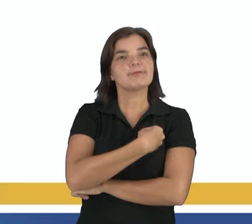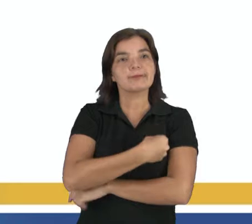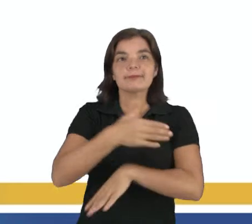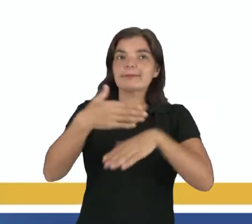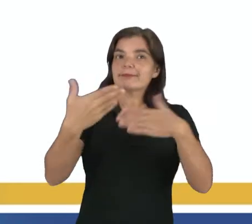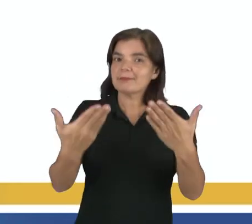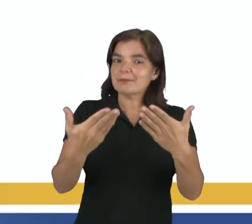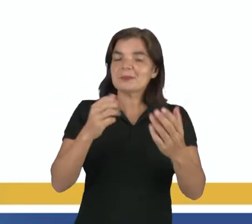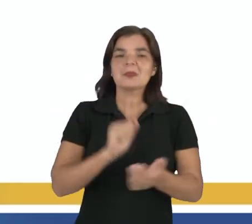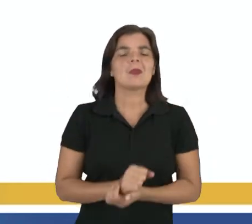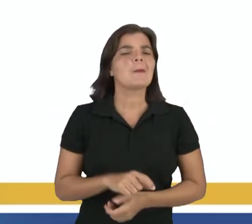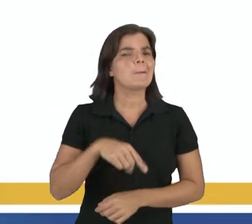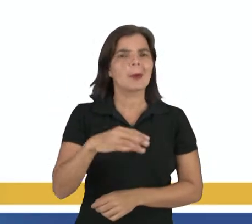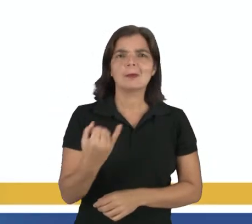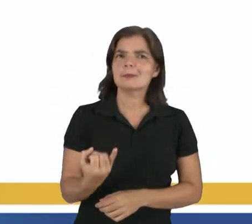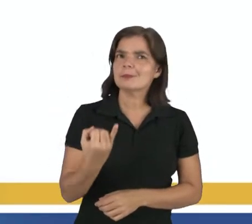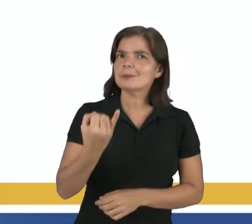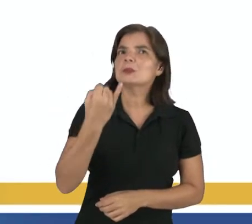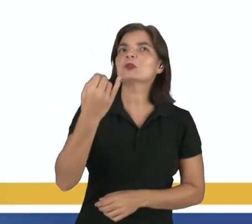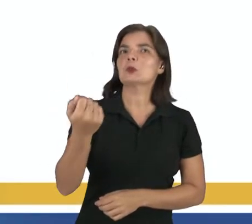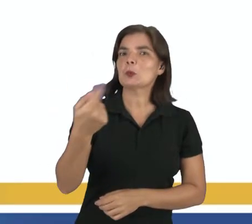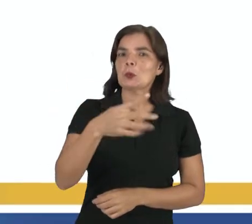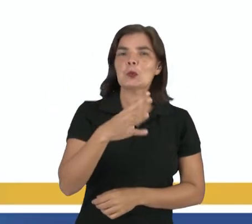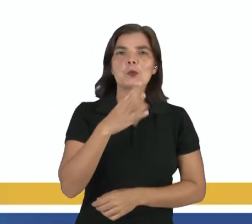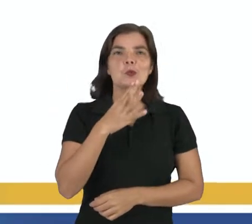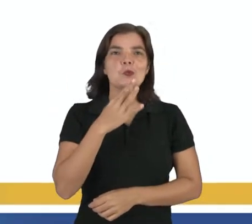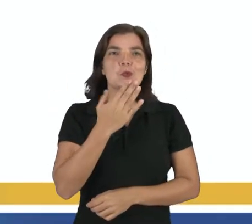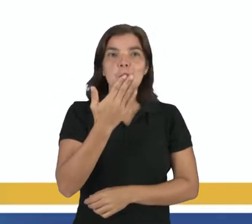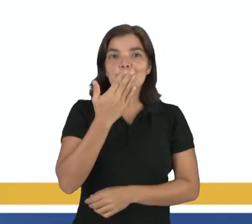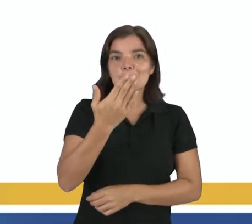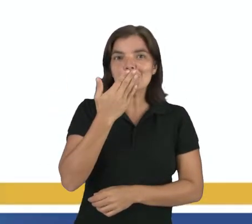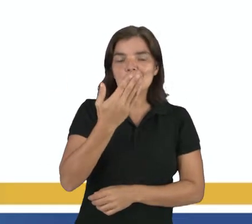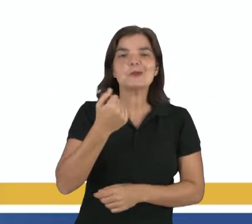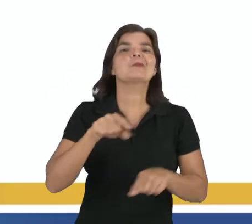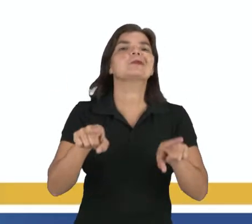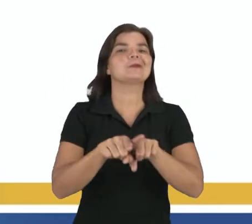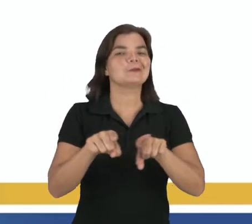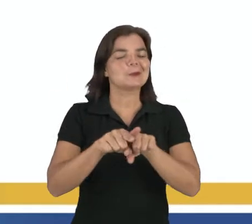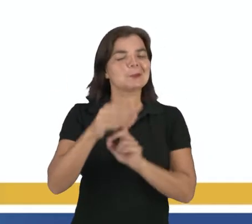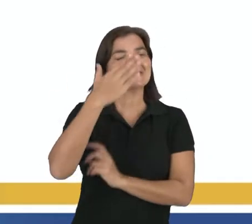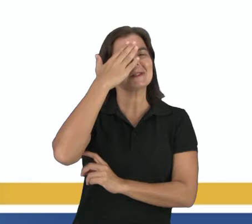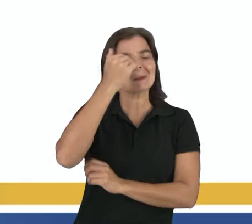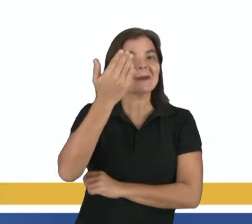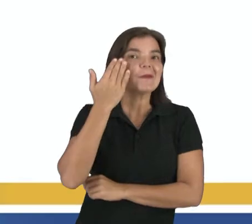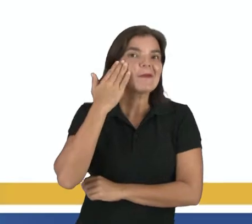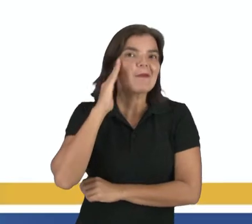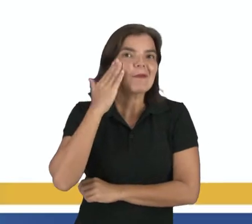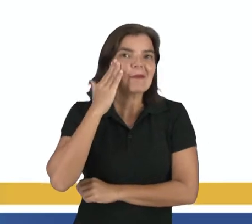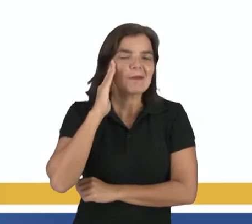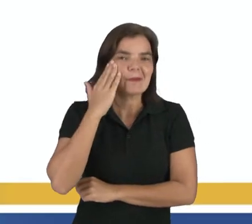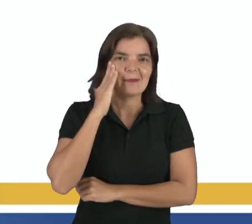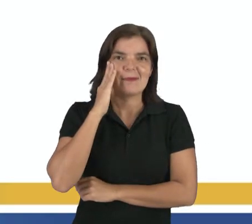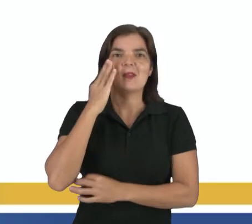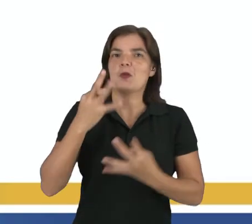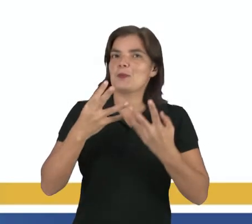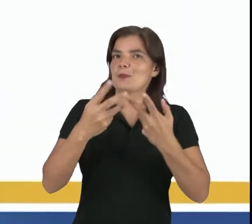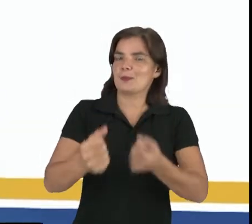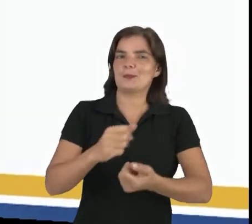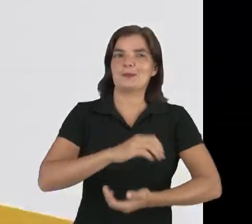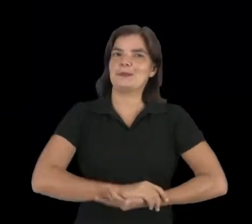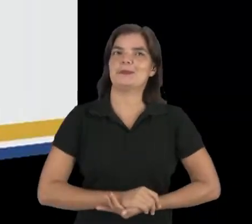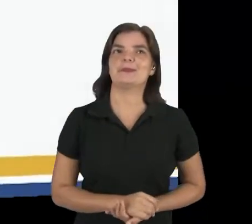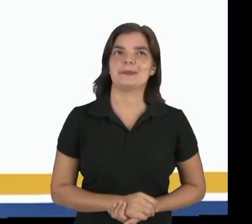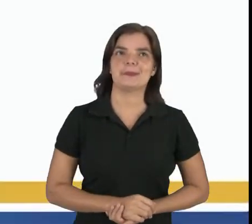presentes. Assim, nada mais importante do que conhecer os seus tipos e saber interpretar todos